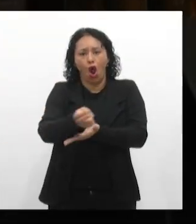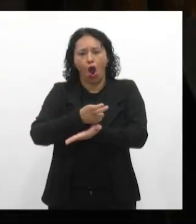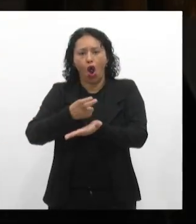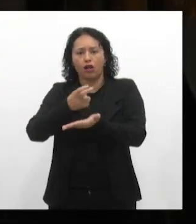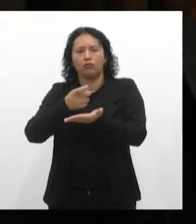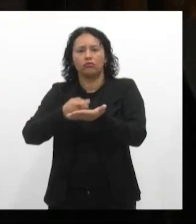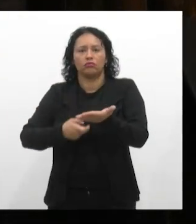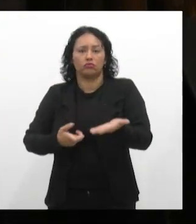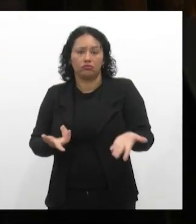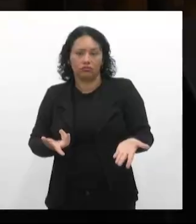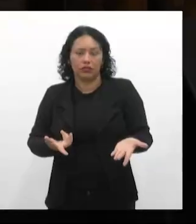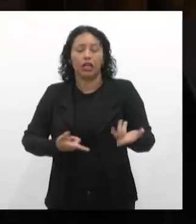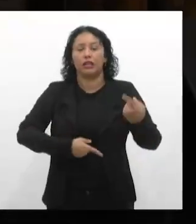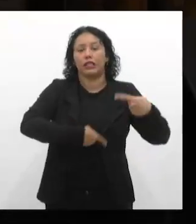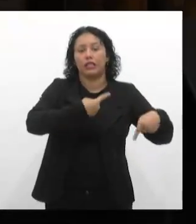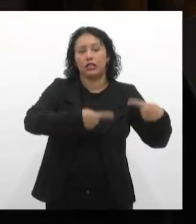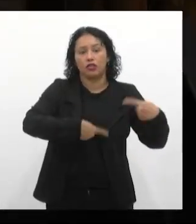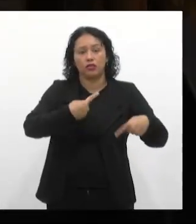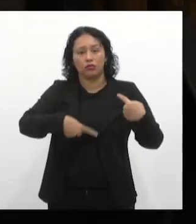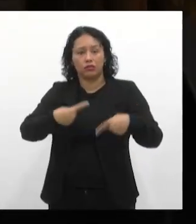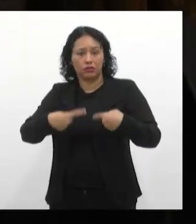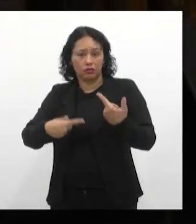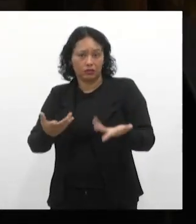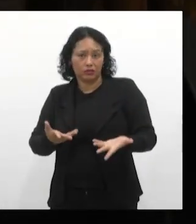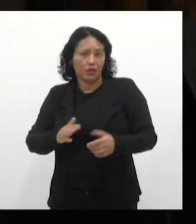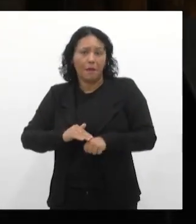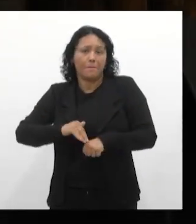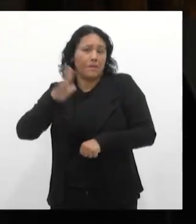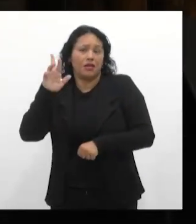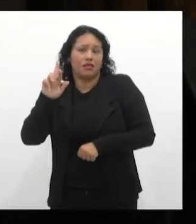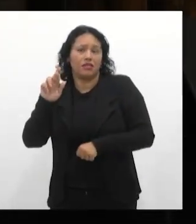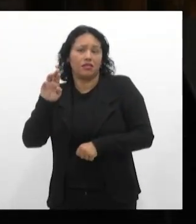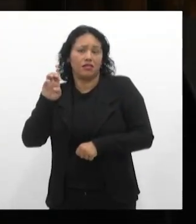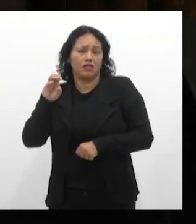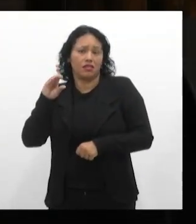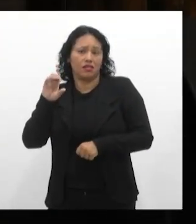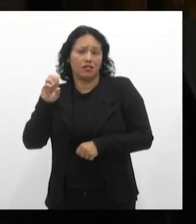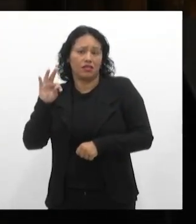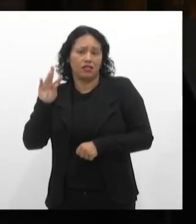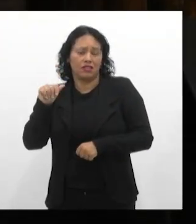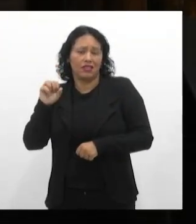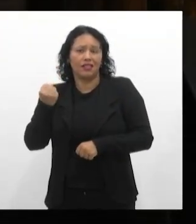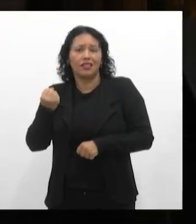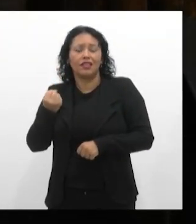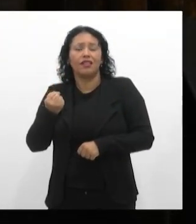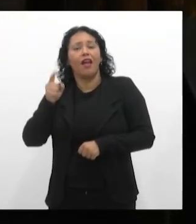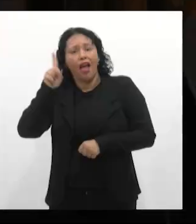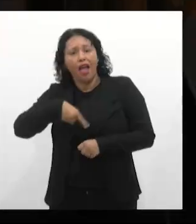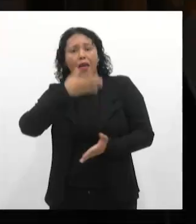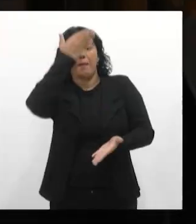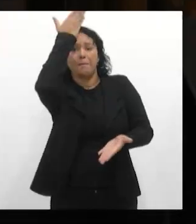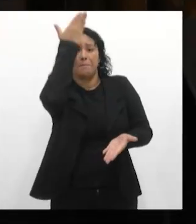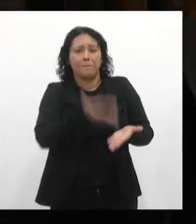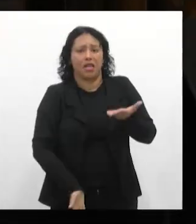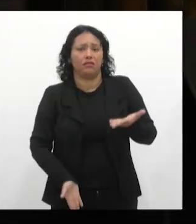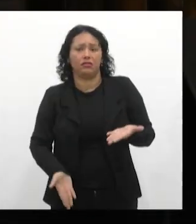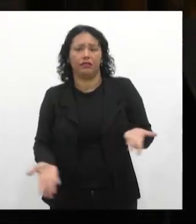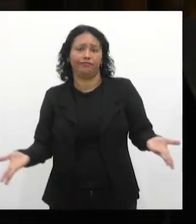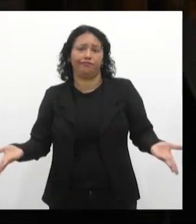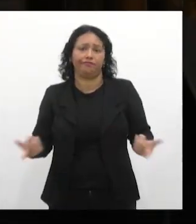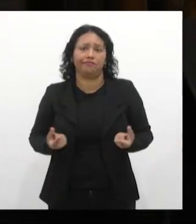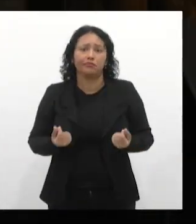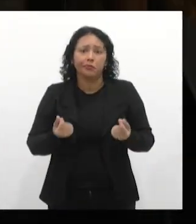está se discutindo agora não é mais receitas, são perdas de receitas, o que